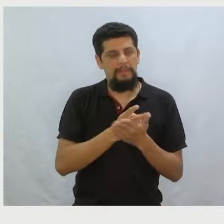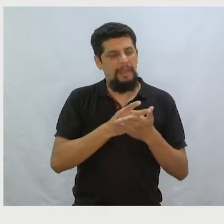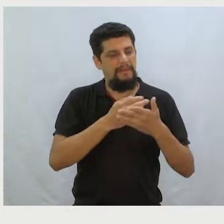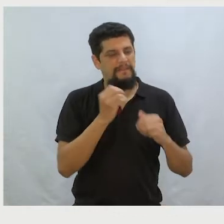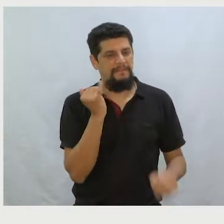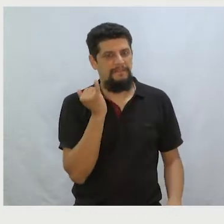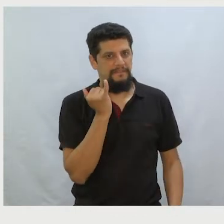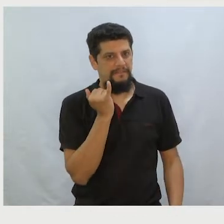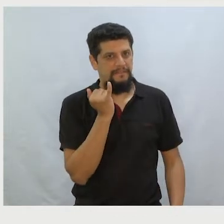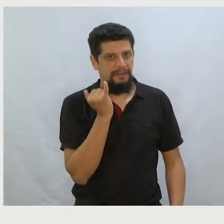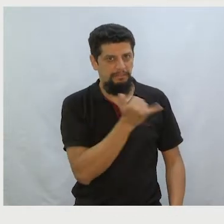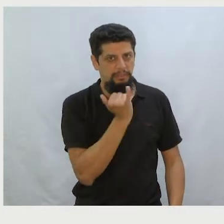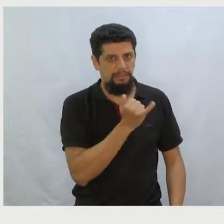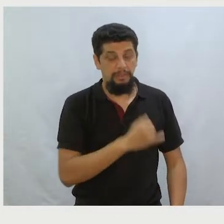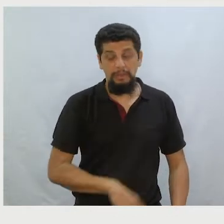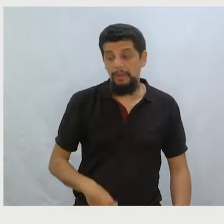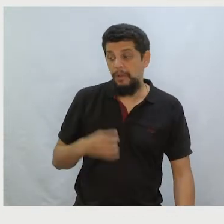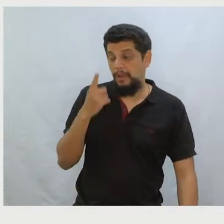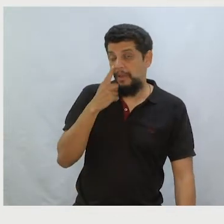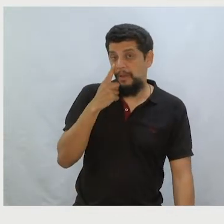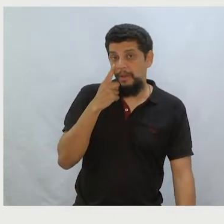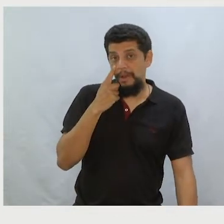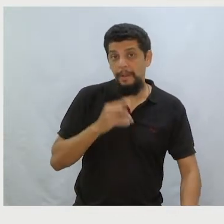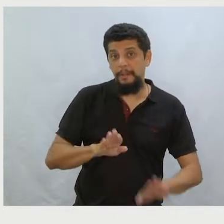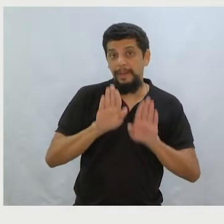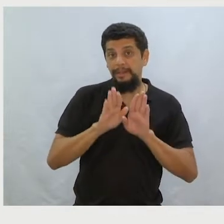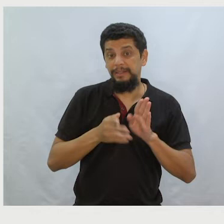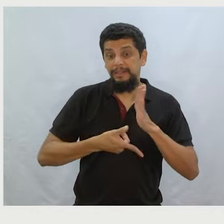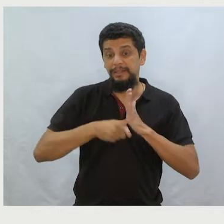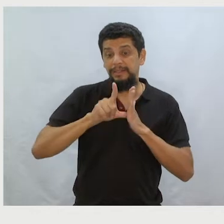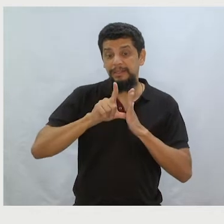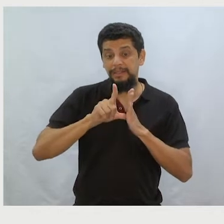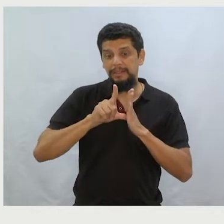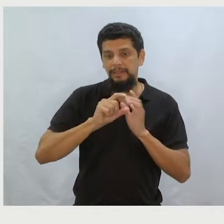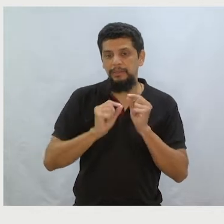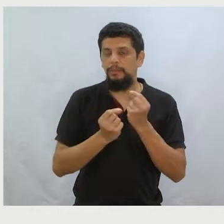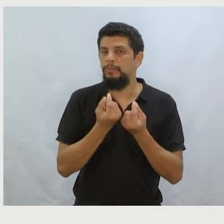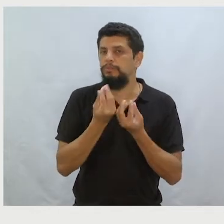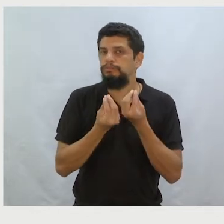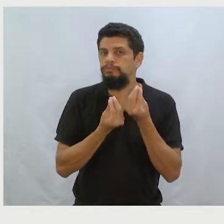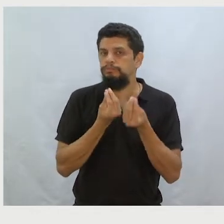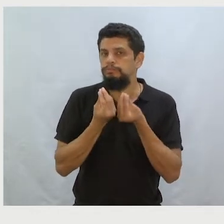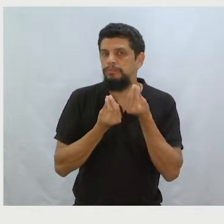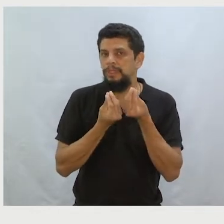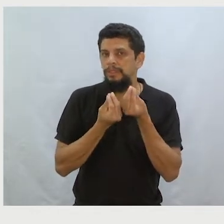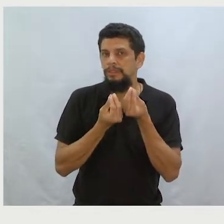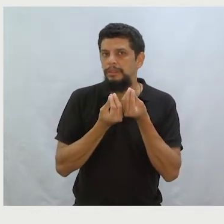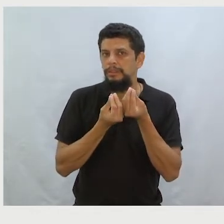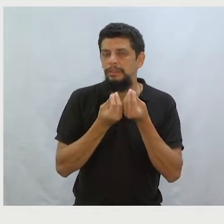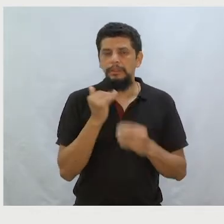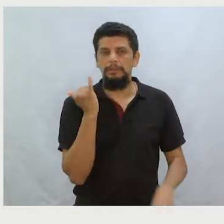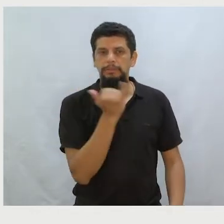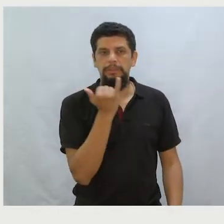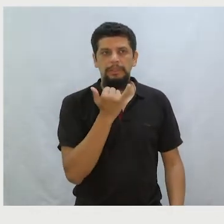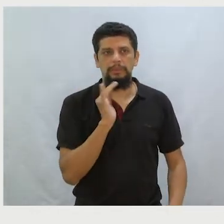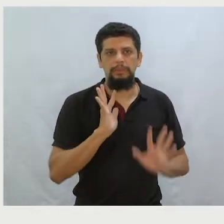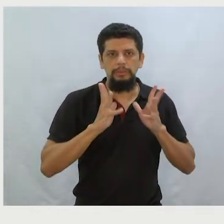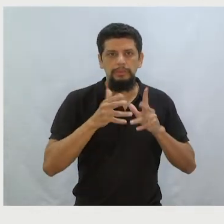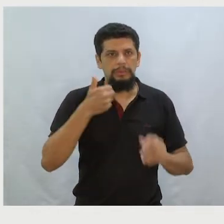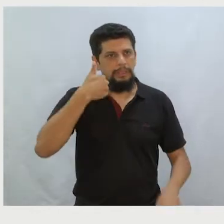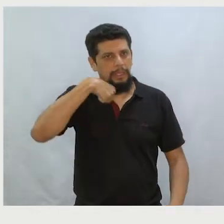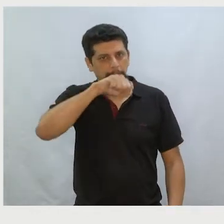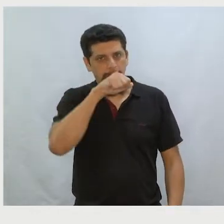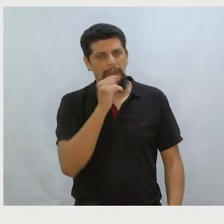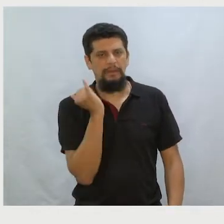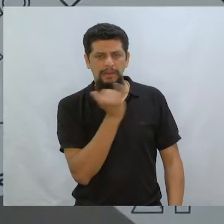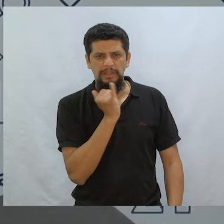faz e lá vem o discurso mas antes qual será o discurso que toda mãe